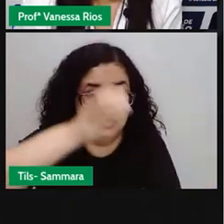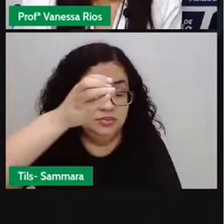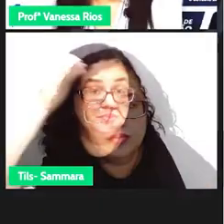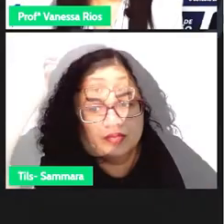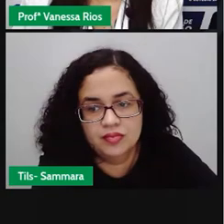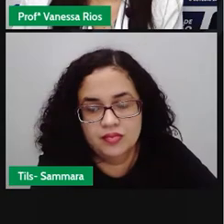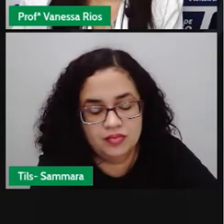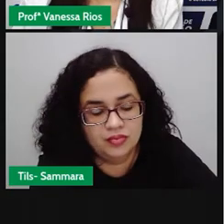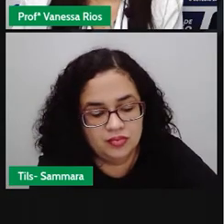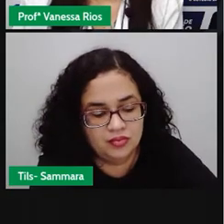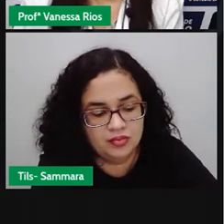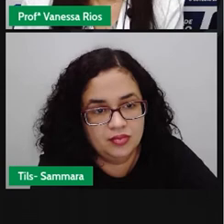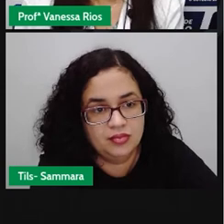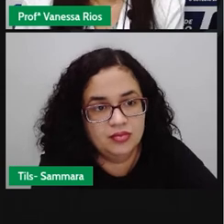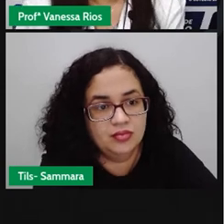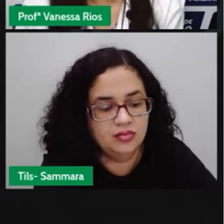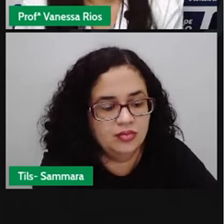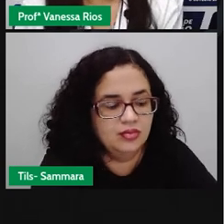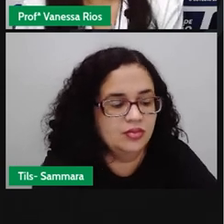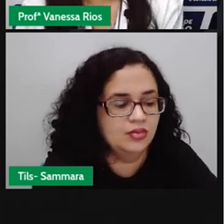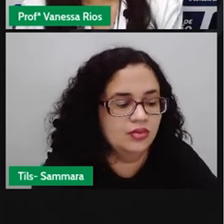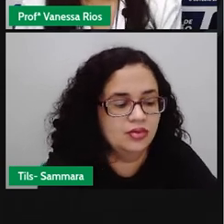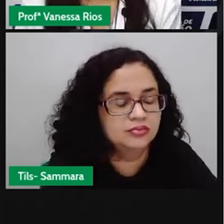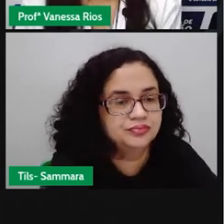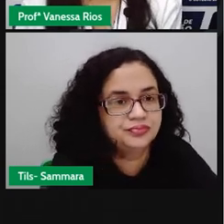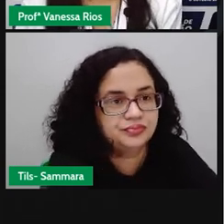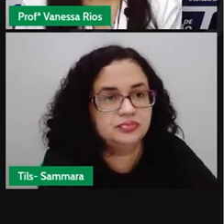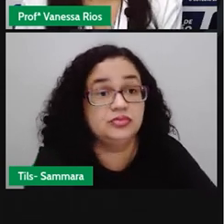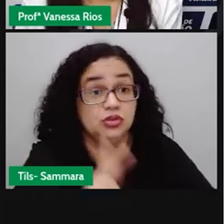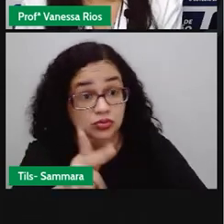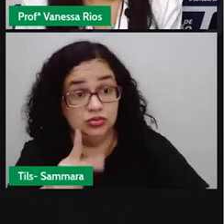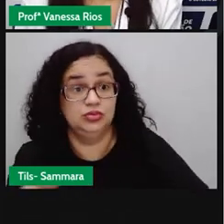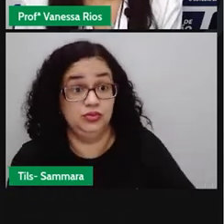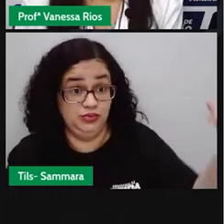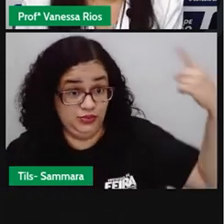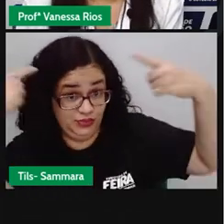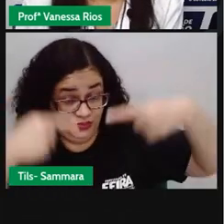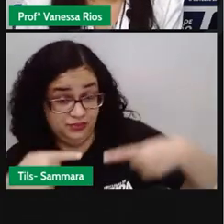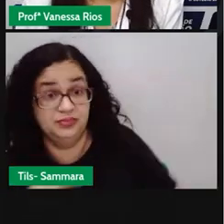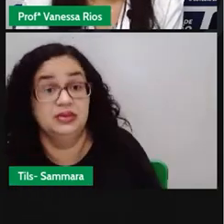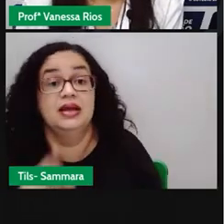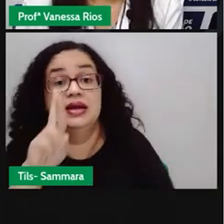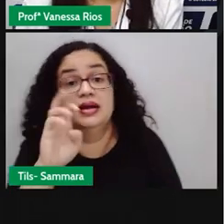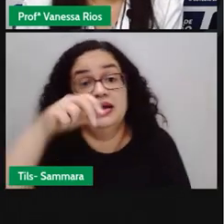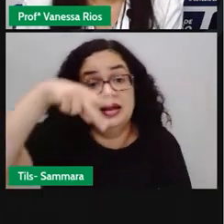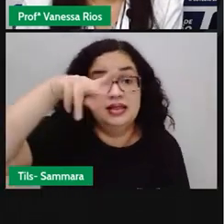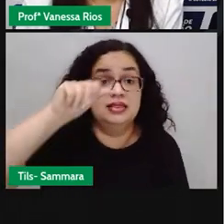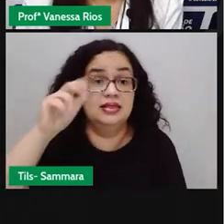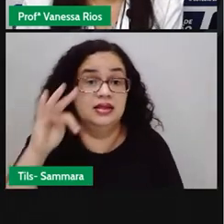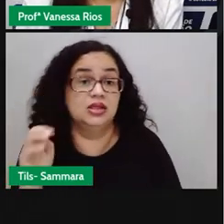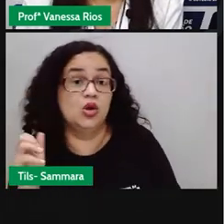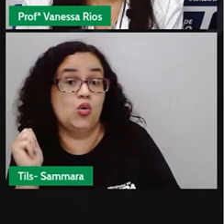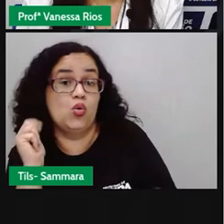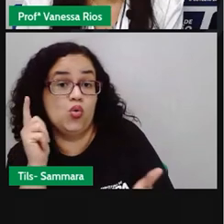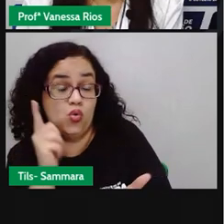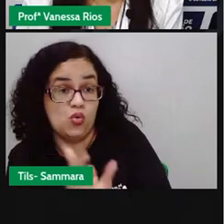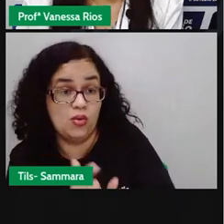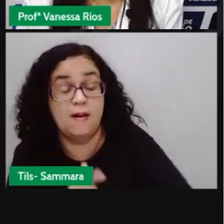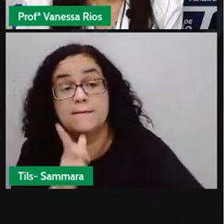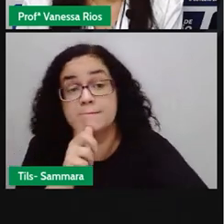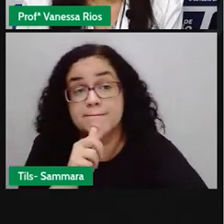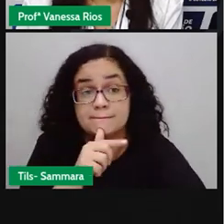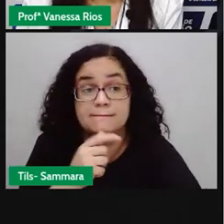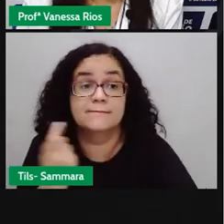copos. Então, vamos continuar com o nosso desafio, ó. Renata comprou um aquário para seus peixes